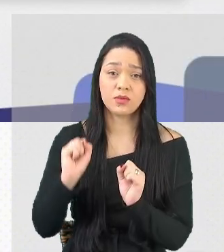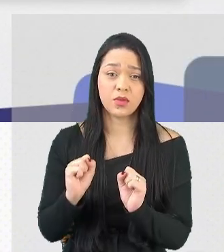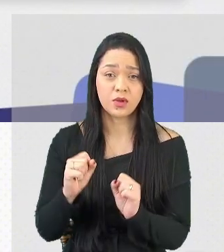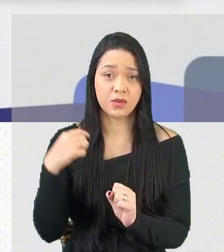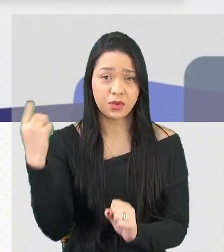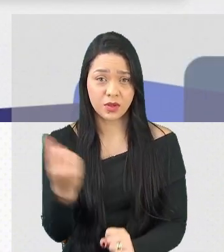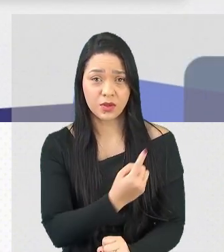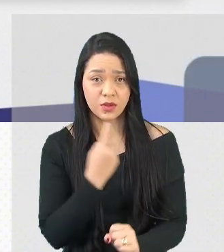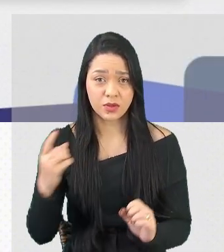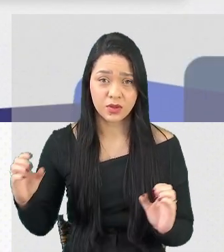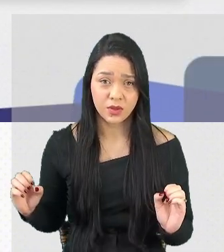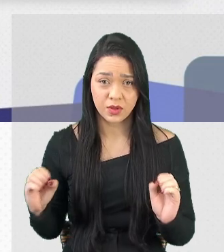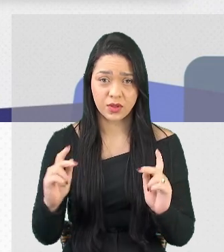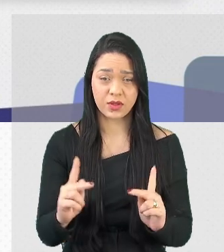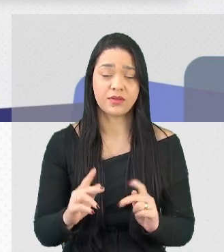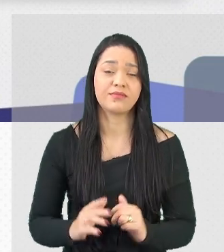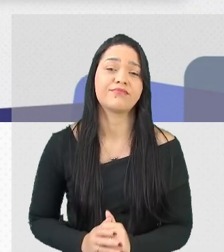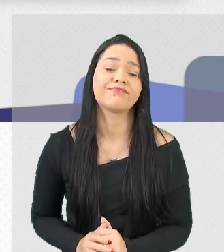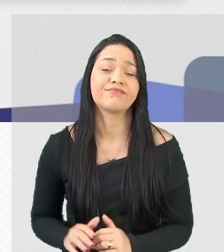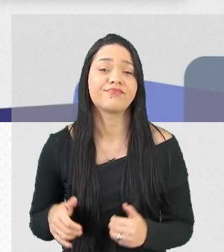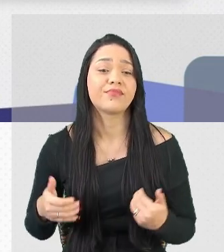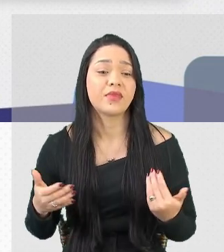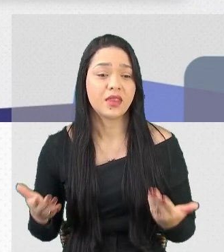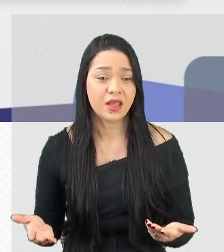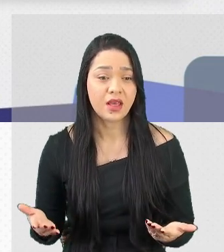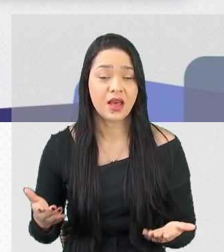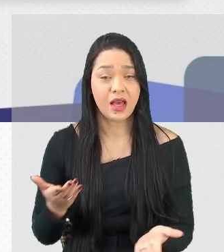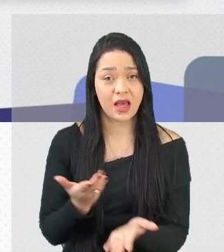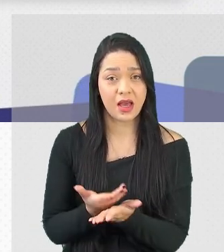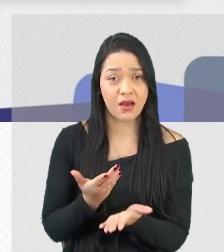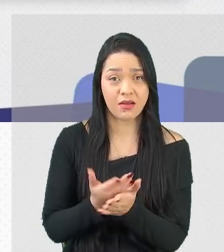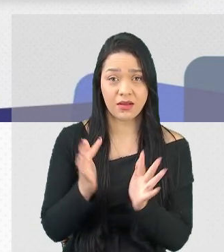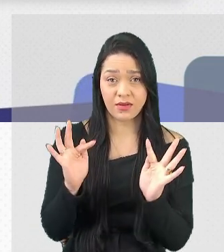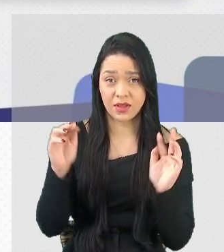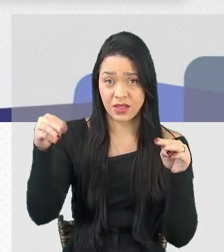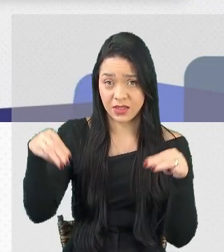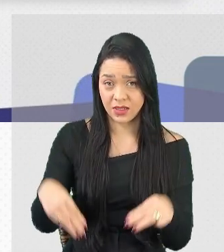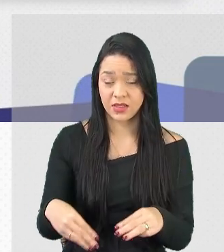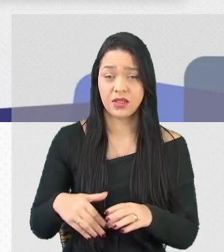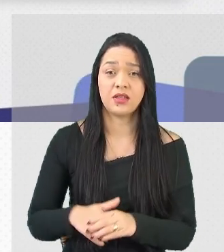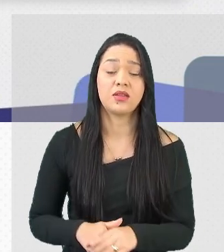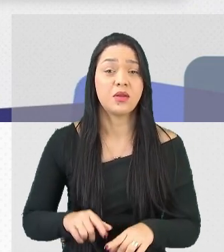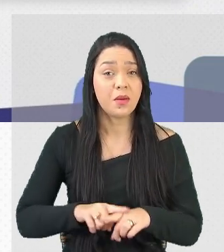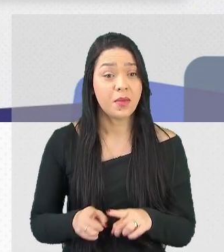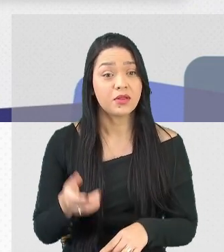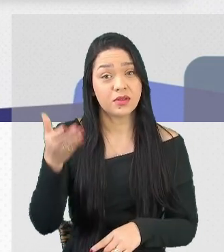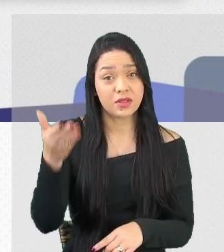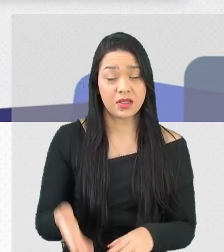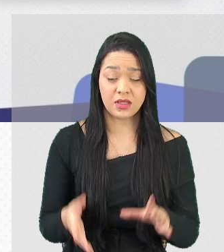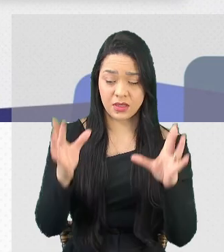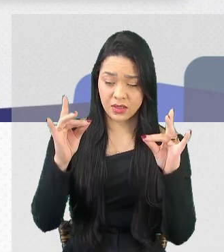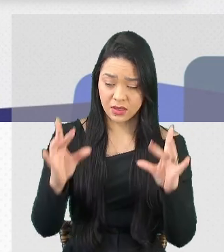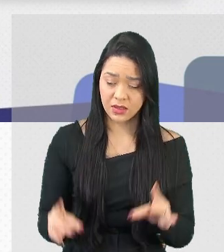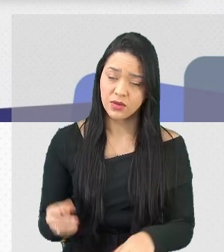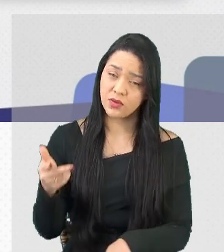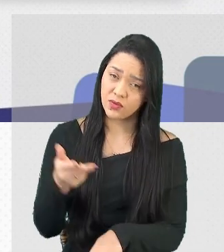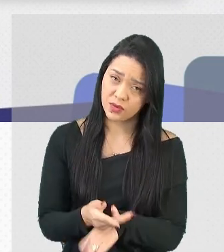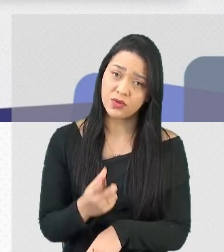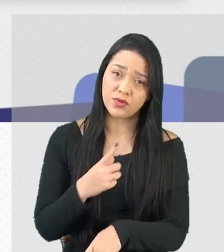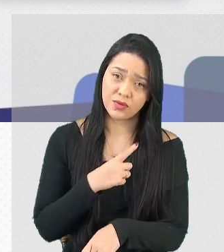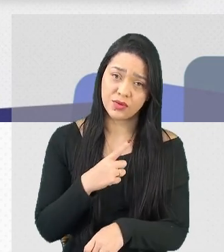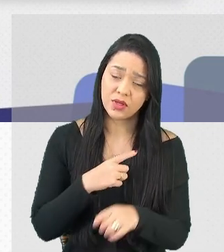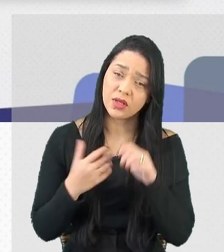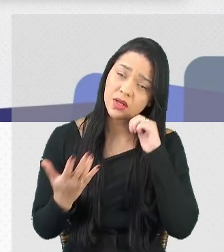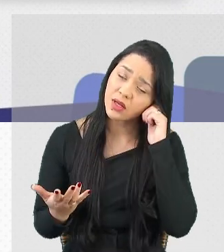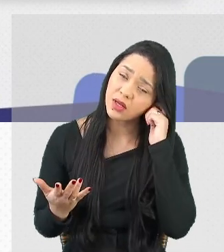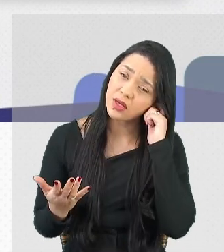vai chegando aqui ao final, mas você, na descrição do vídeo, tem material para que você